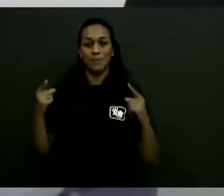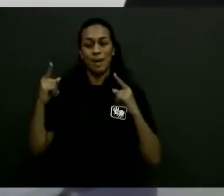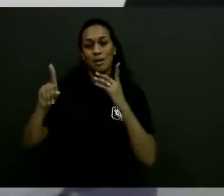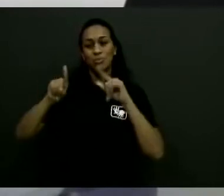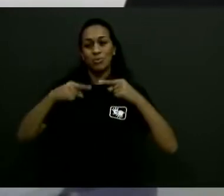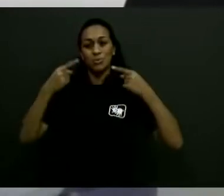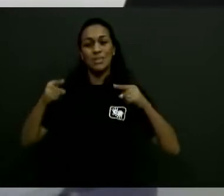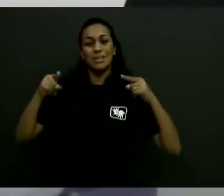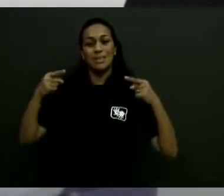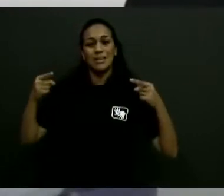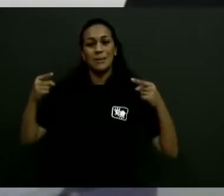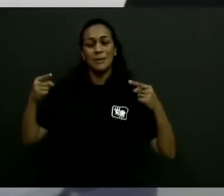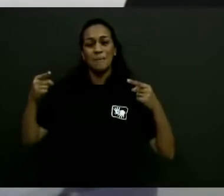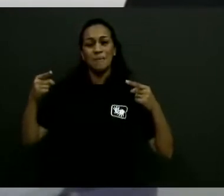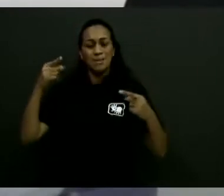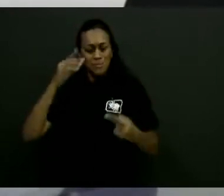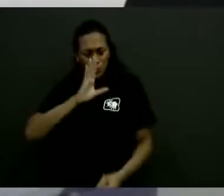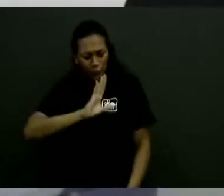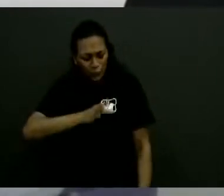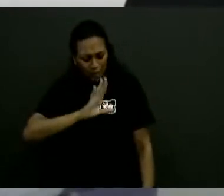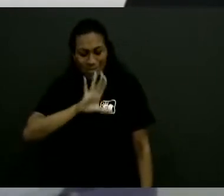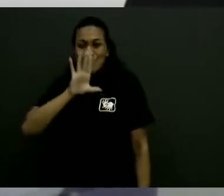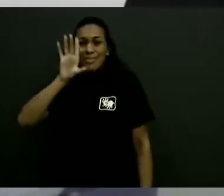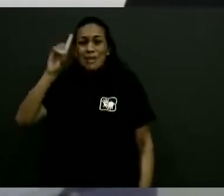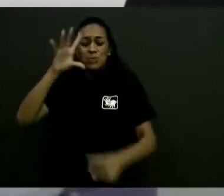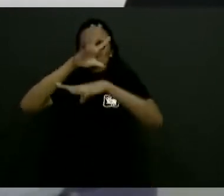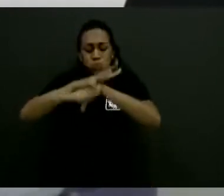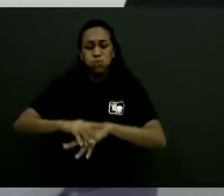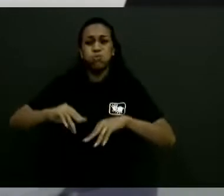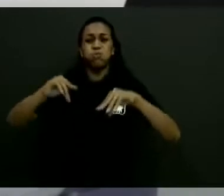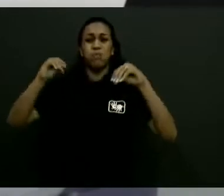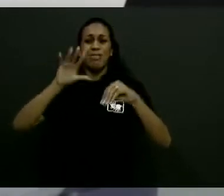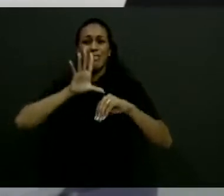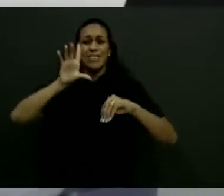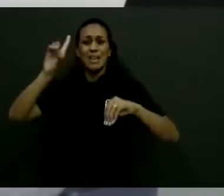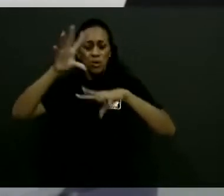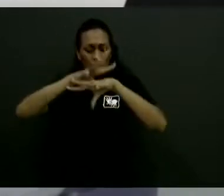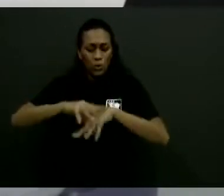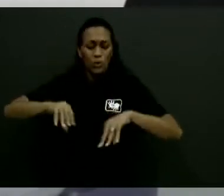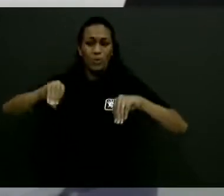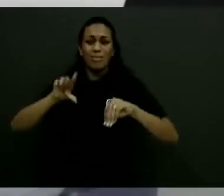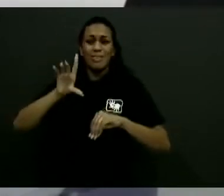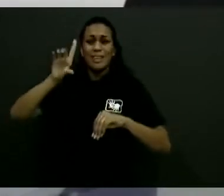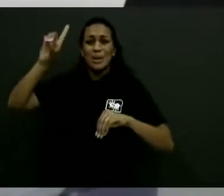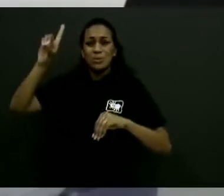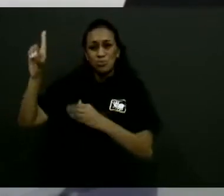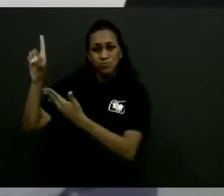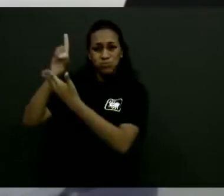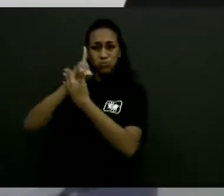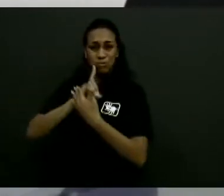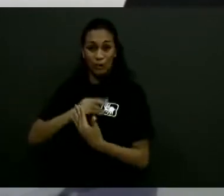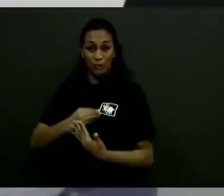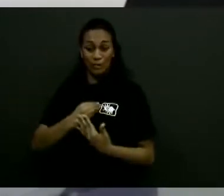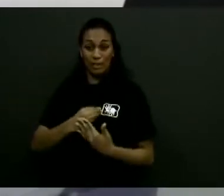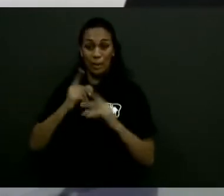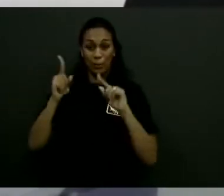essa canção, vai derramando o seu coração e deixa Deus curar você, deixa Deus colocar as mãos dele sobre a tua vida. Vamos ouvir